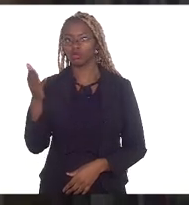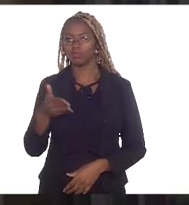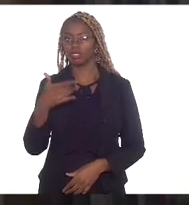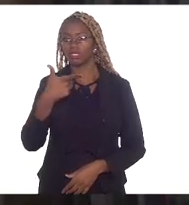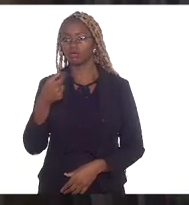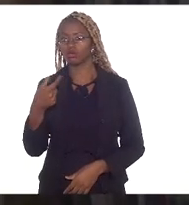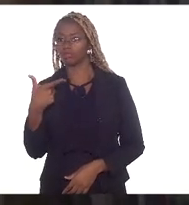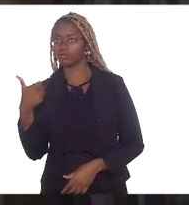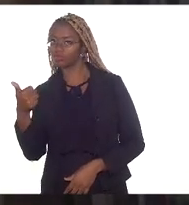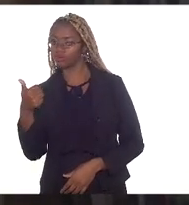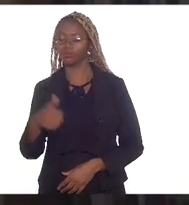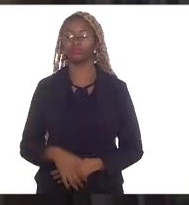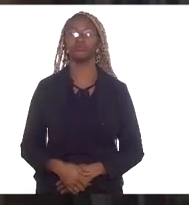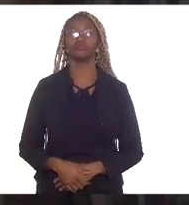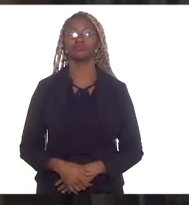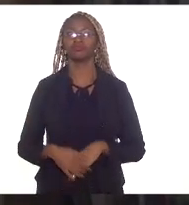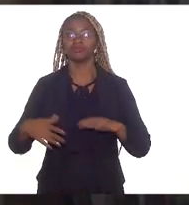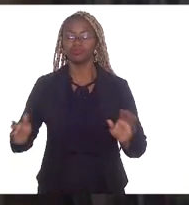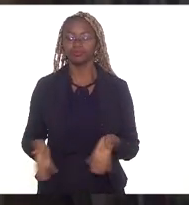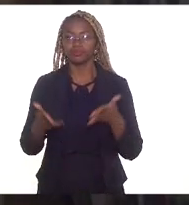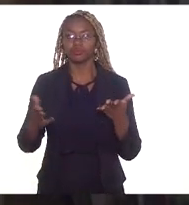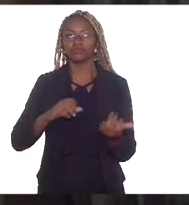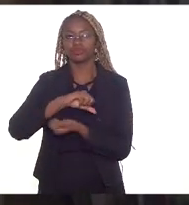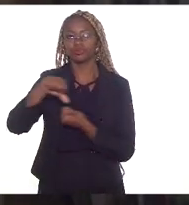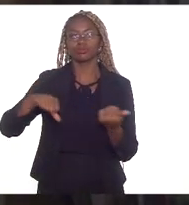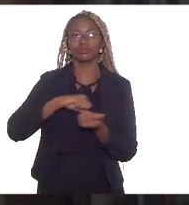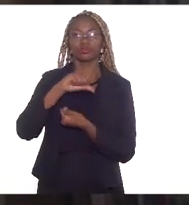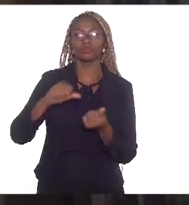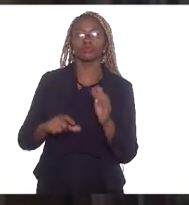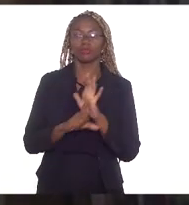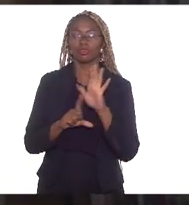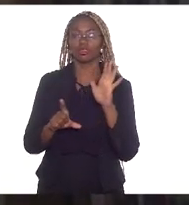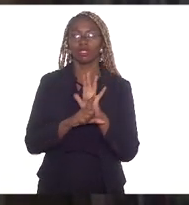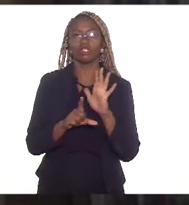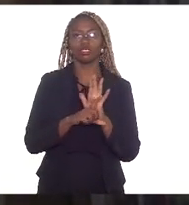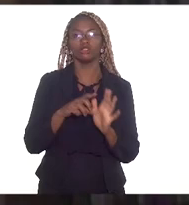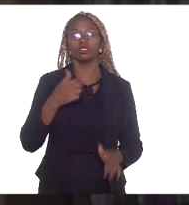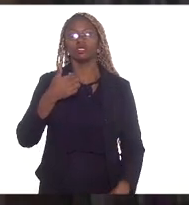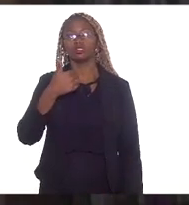178/2021, que promoveu alterações na Lei Complementar Federal